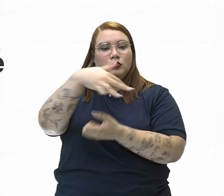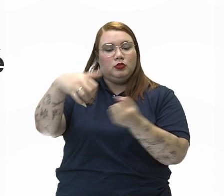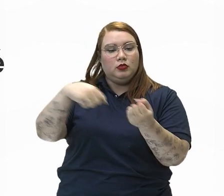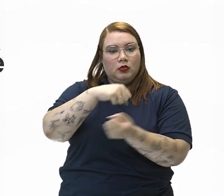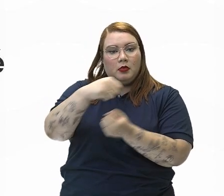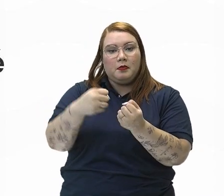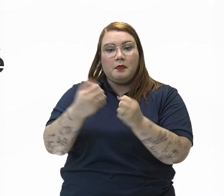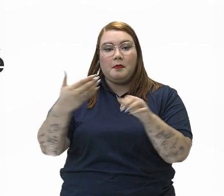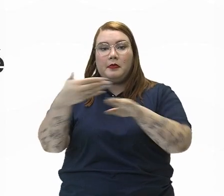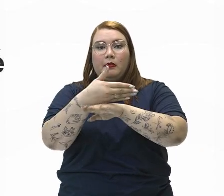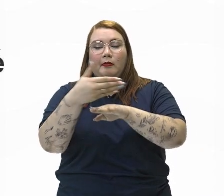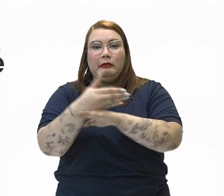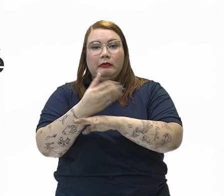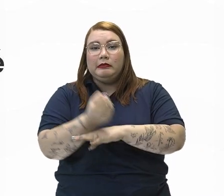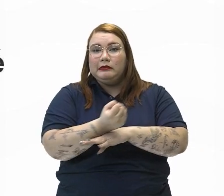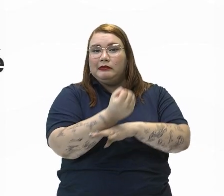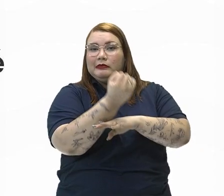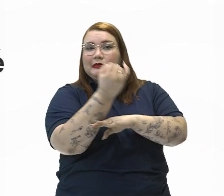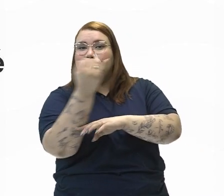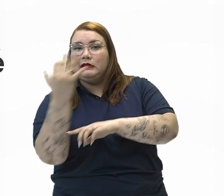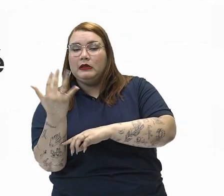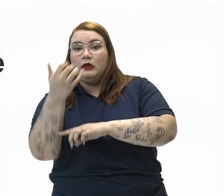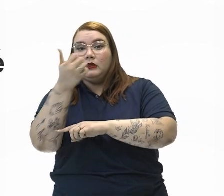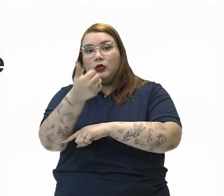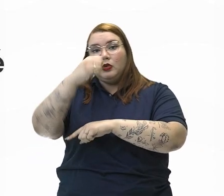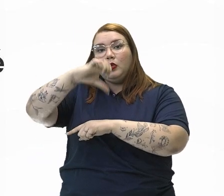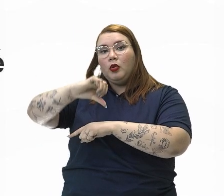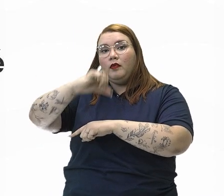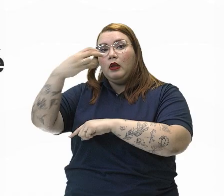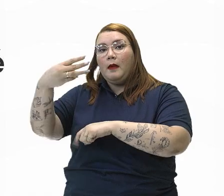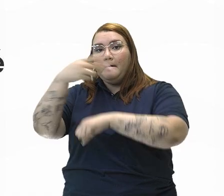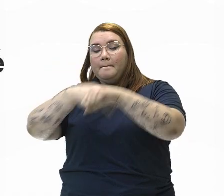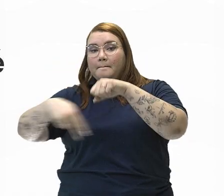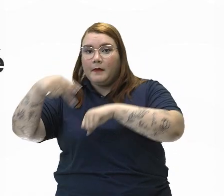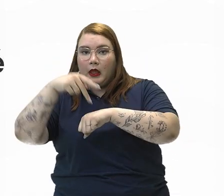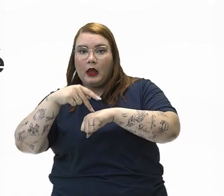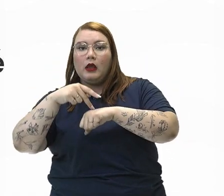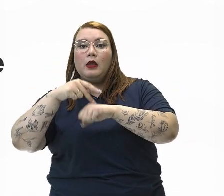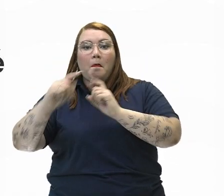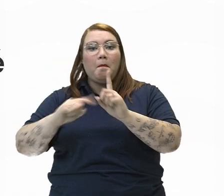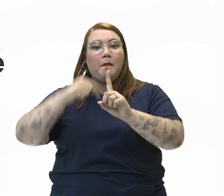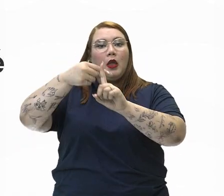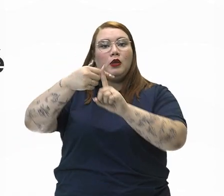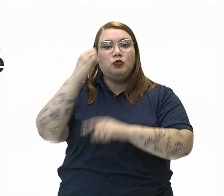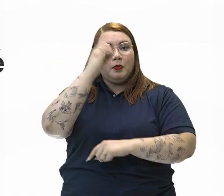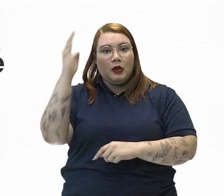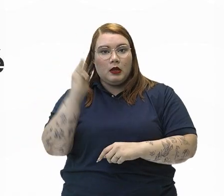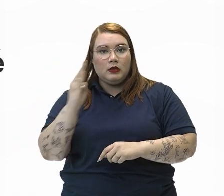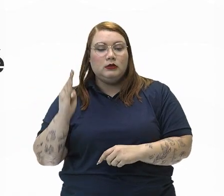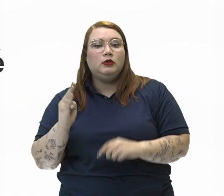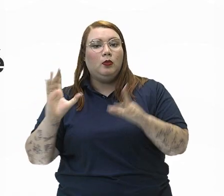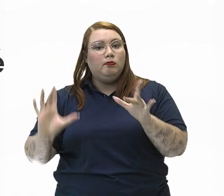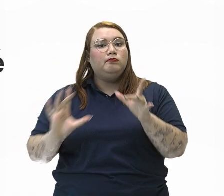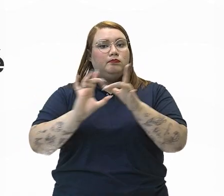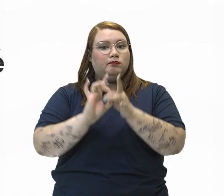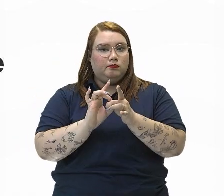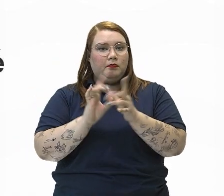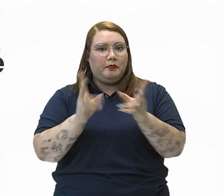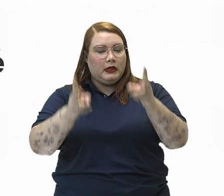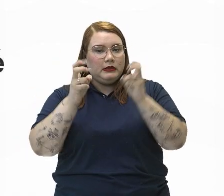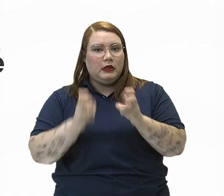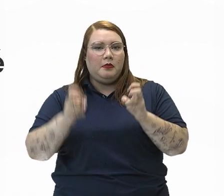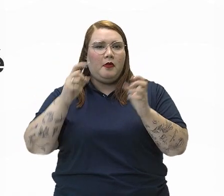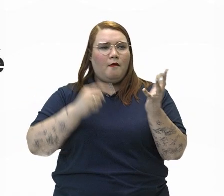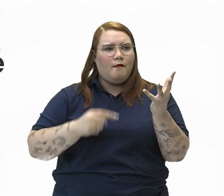sustentável, com a participação ali de 193 países, né? Então a gente observa que são vários países que estão